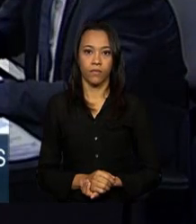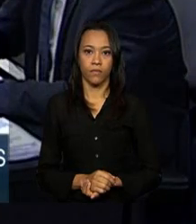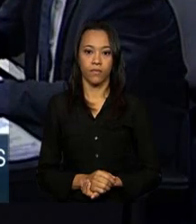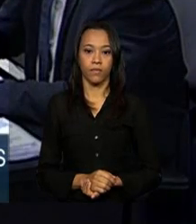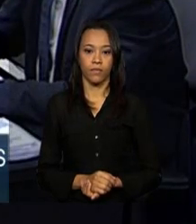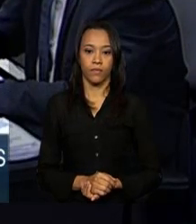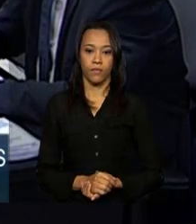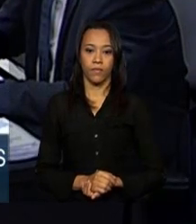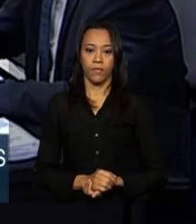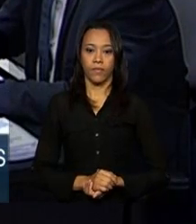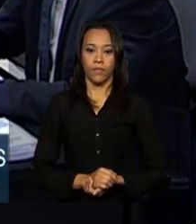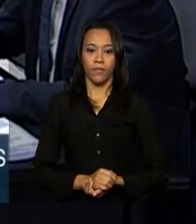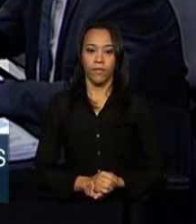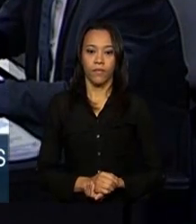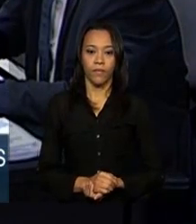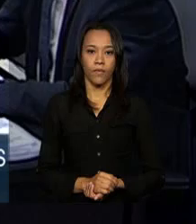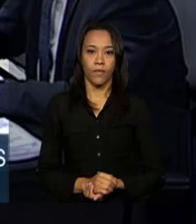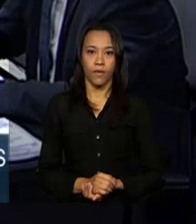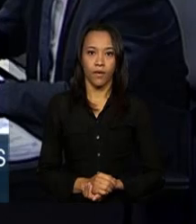não